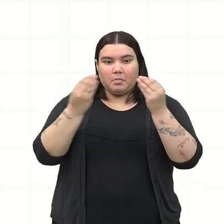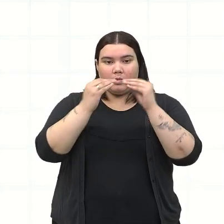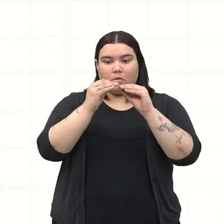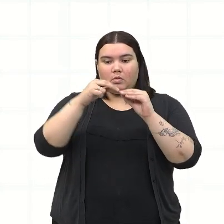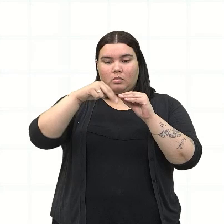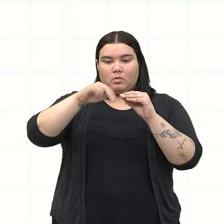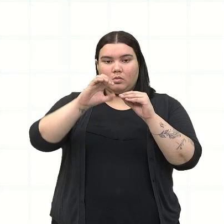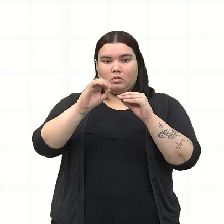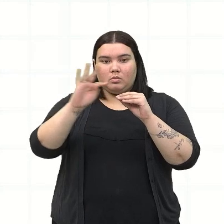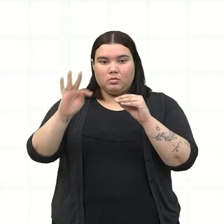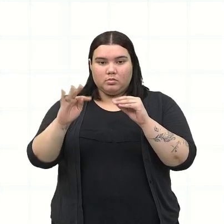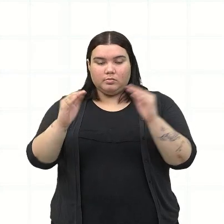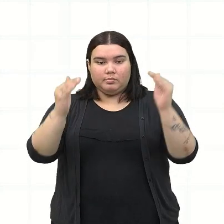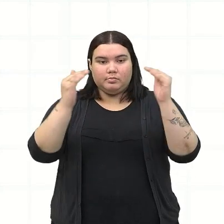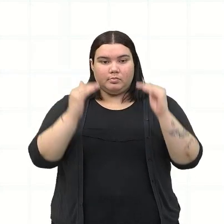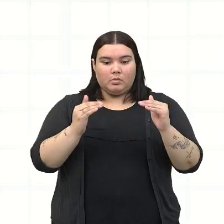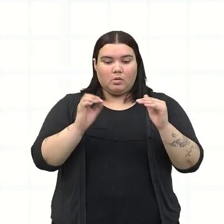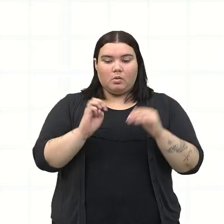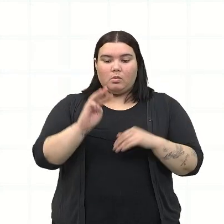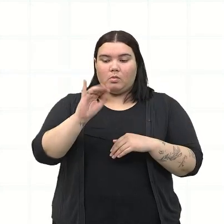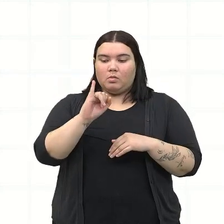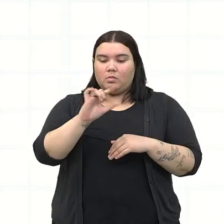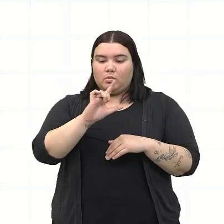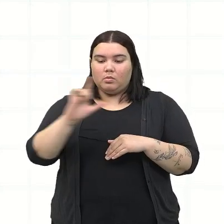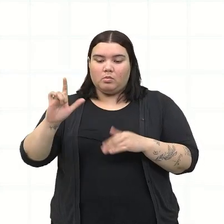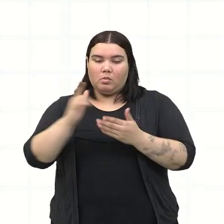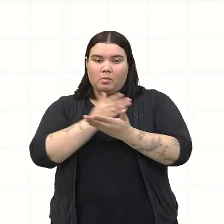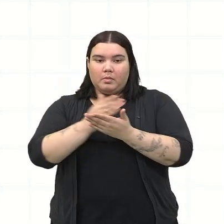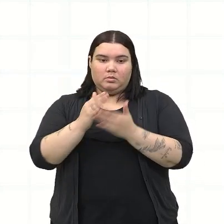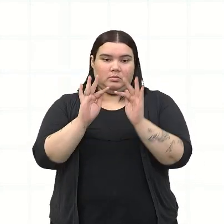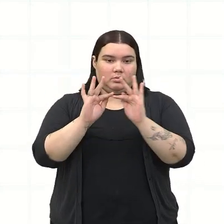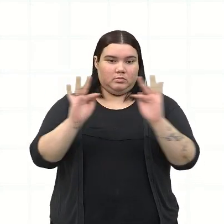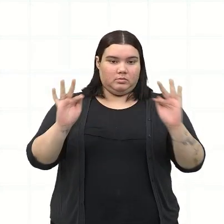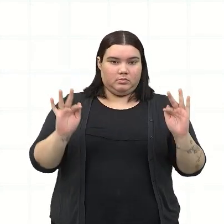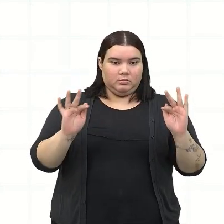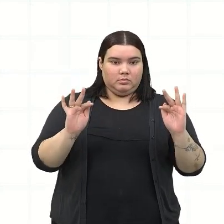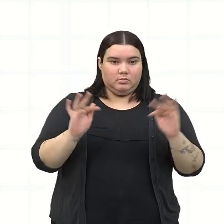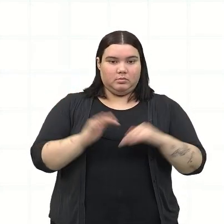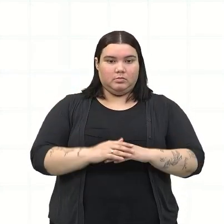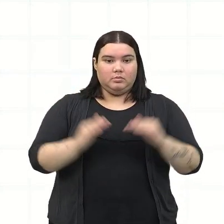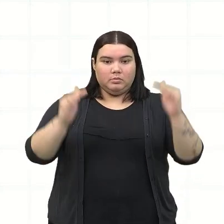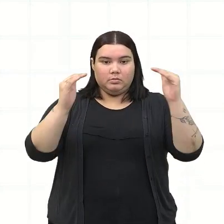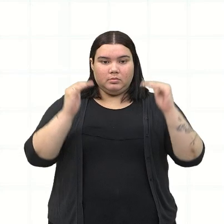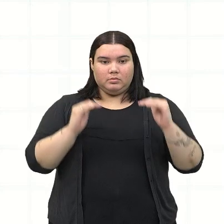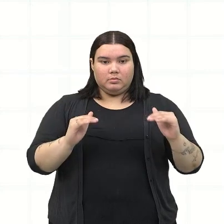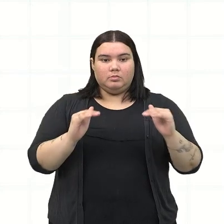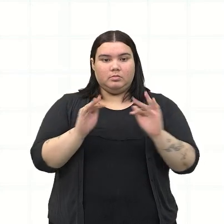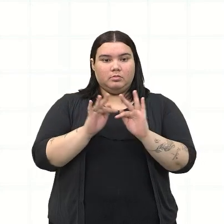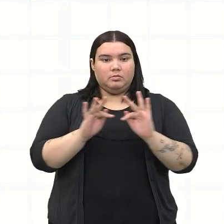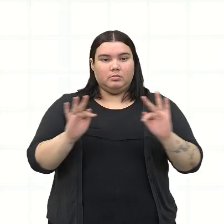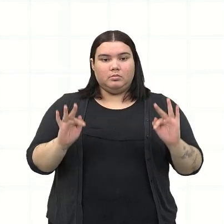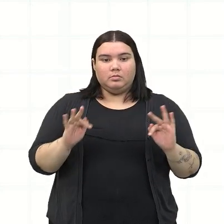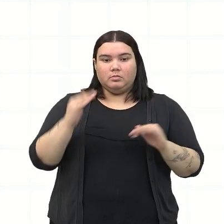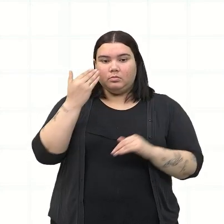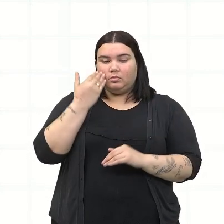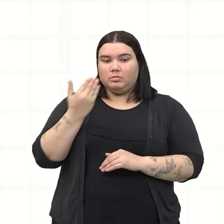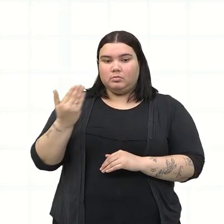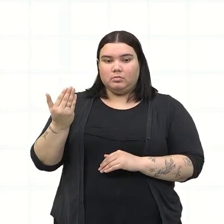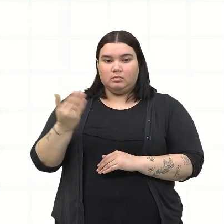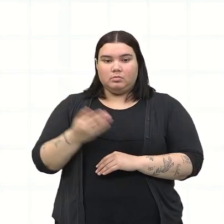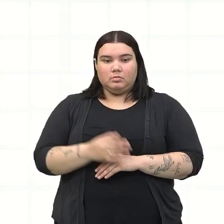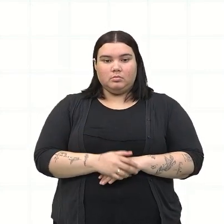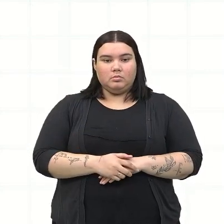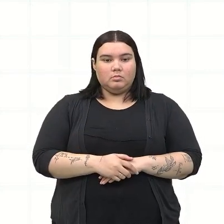A forma interrogativa tem o will na frente. Will he have a big family? Will